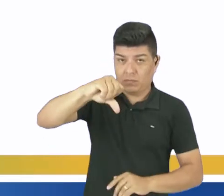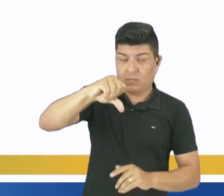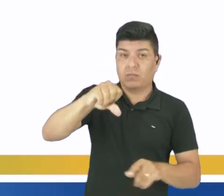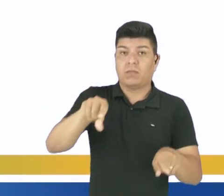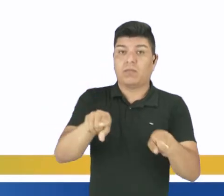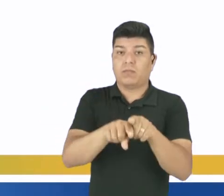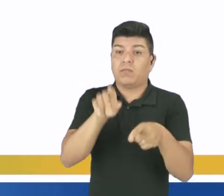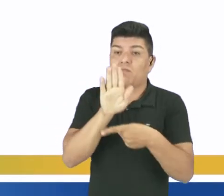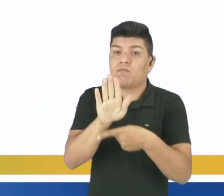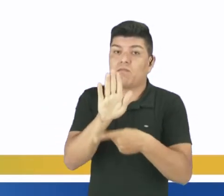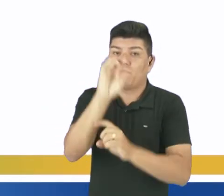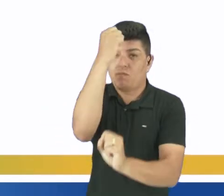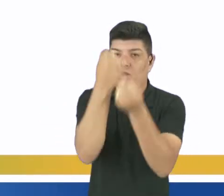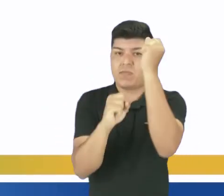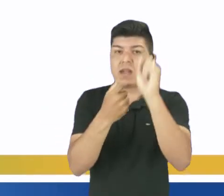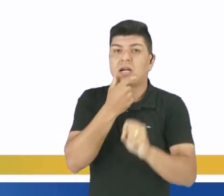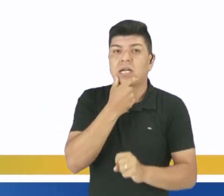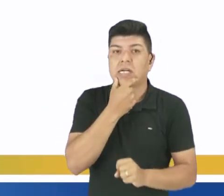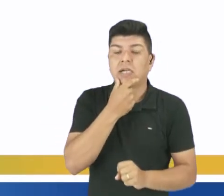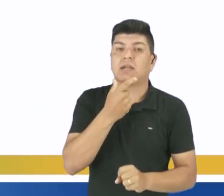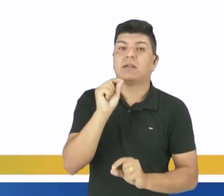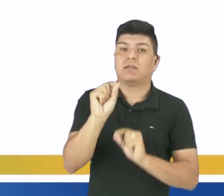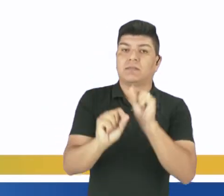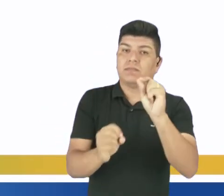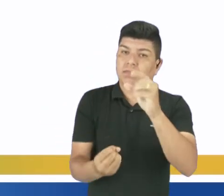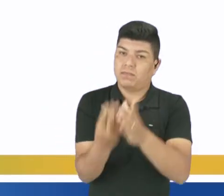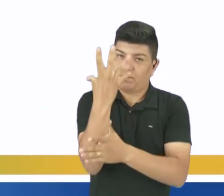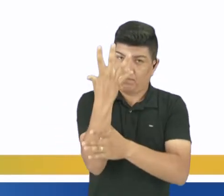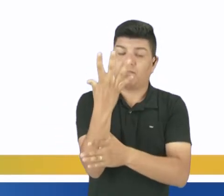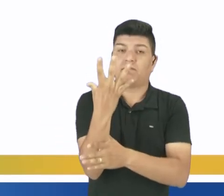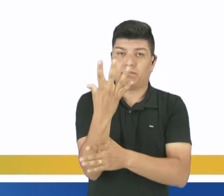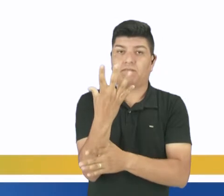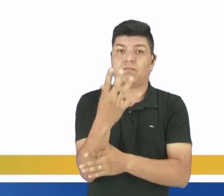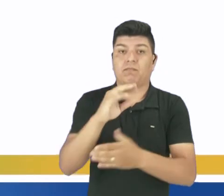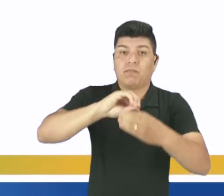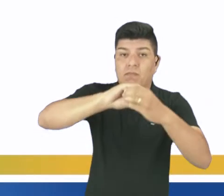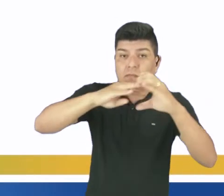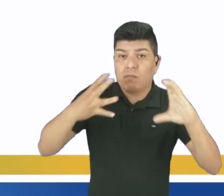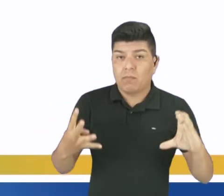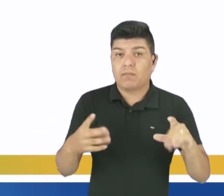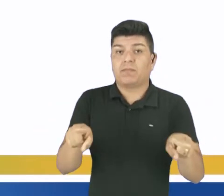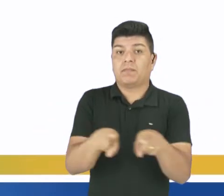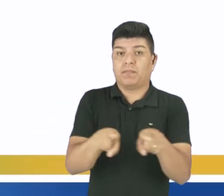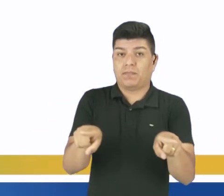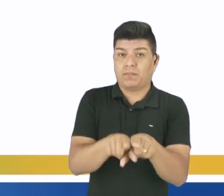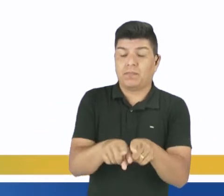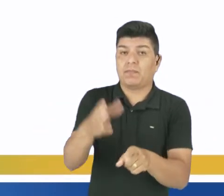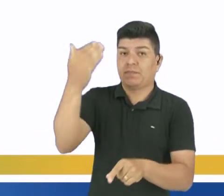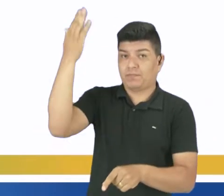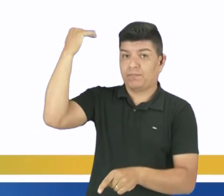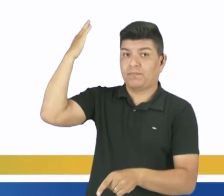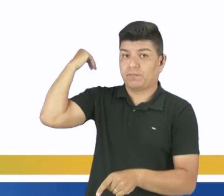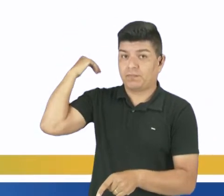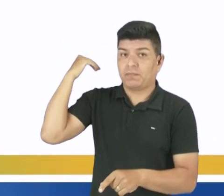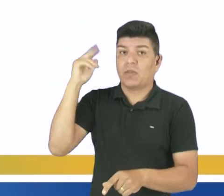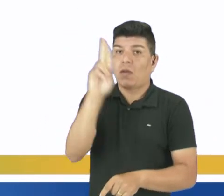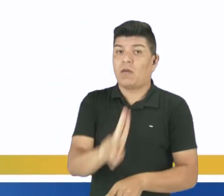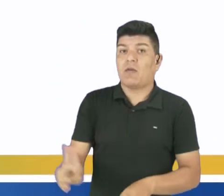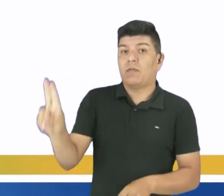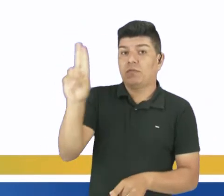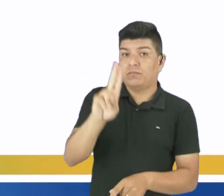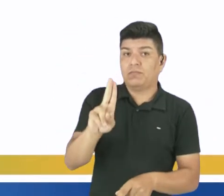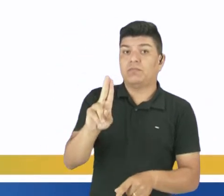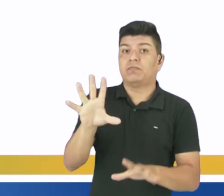abastecer a indústria inglesa que estava nascendo. Agora, uma característica também desse período é a